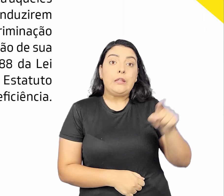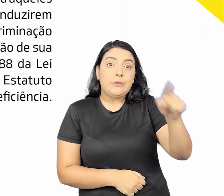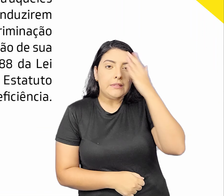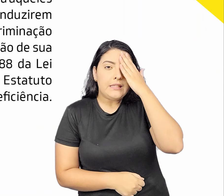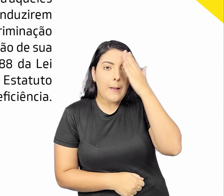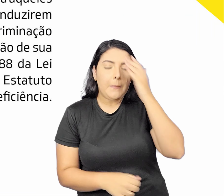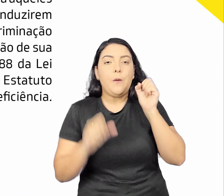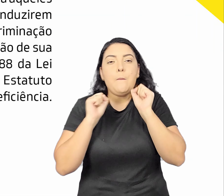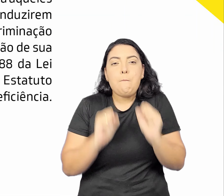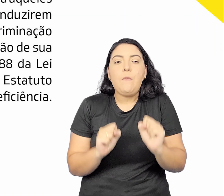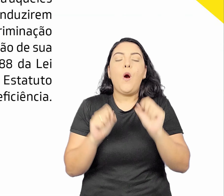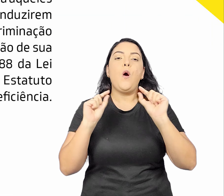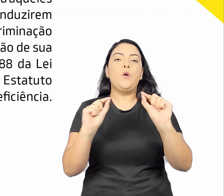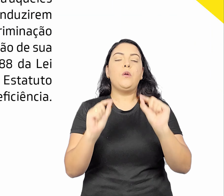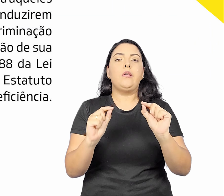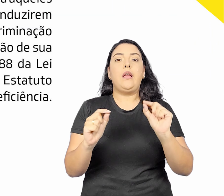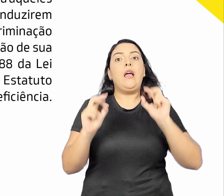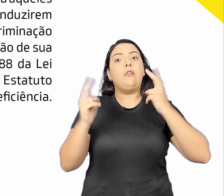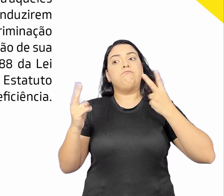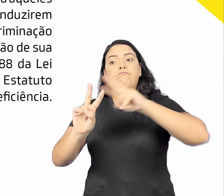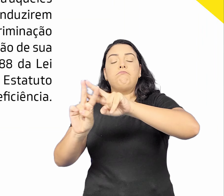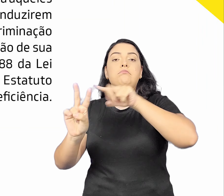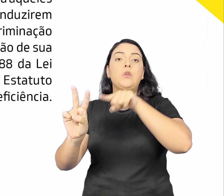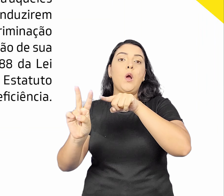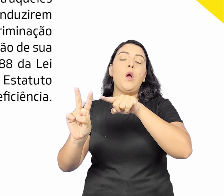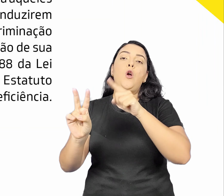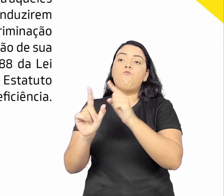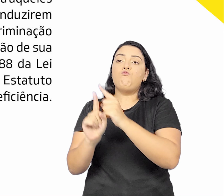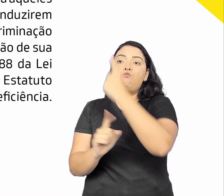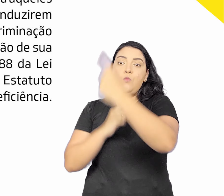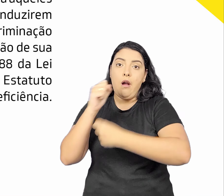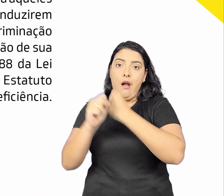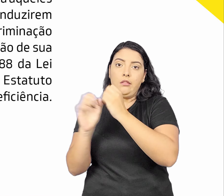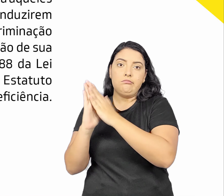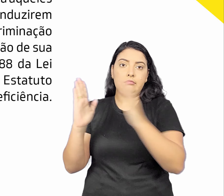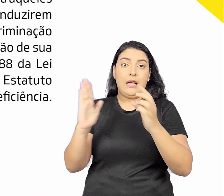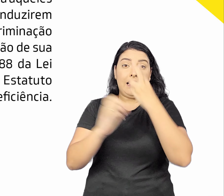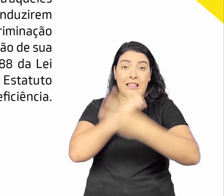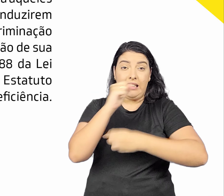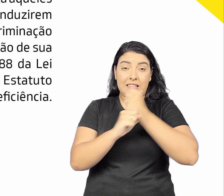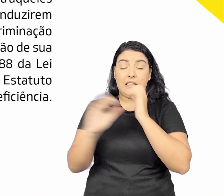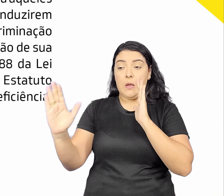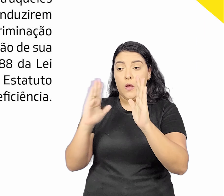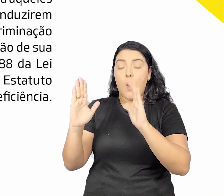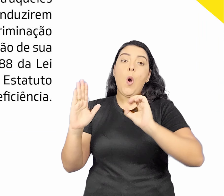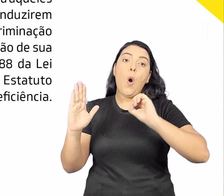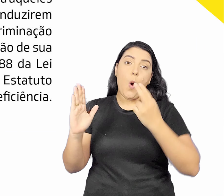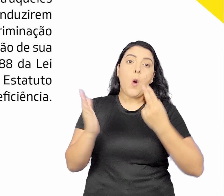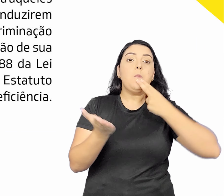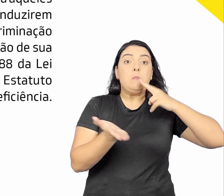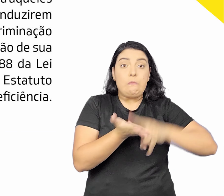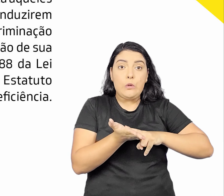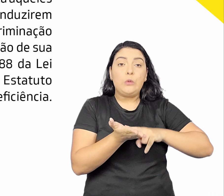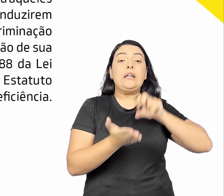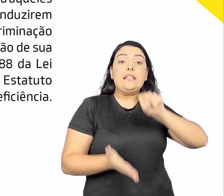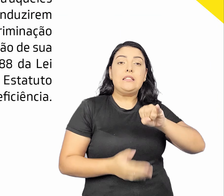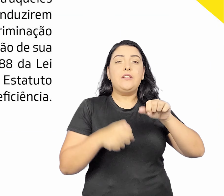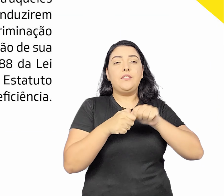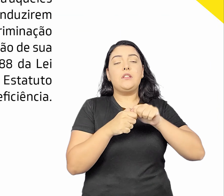Você sabia que pode ser aplicada uma pena de reclusão de 1 a 3 anos E multa aqueles que